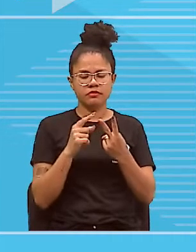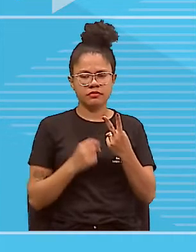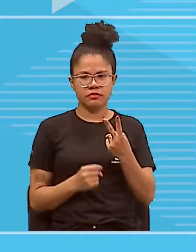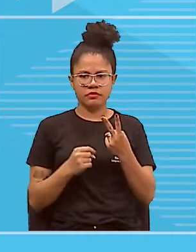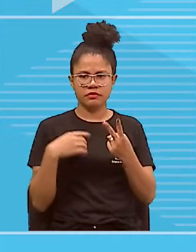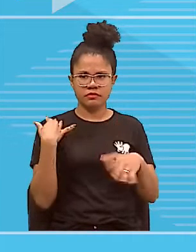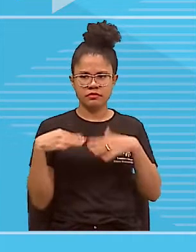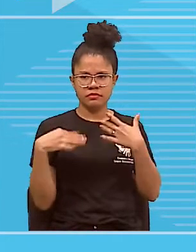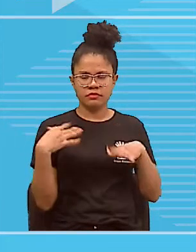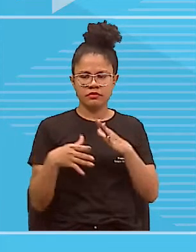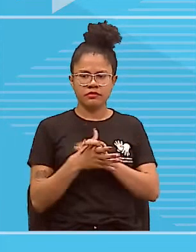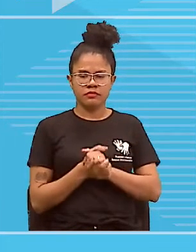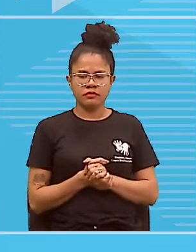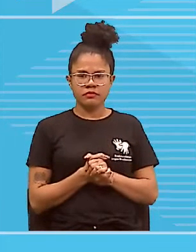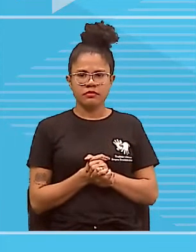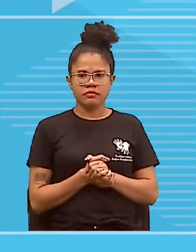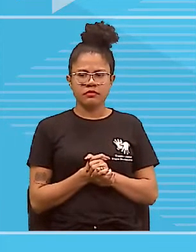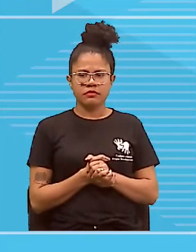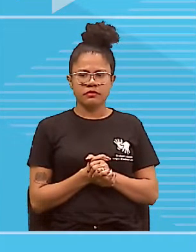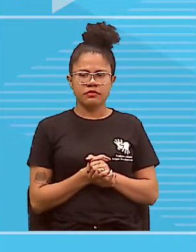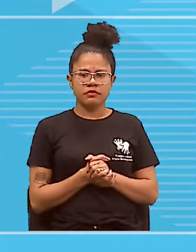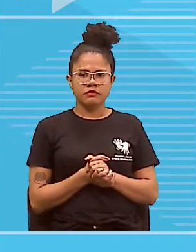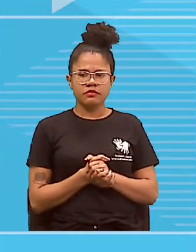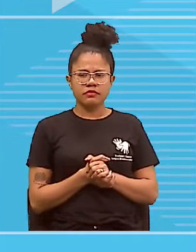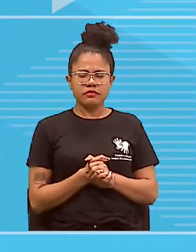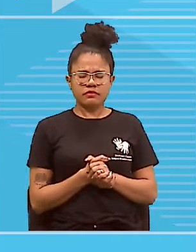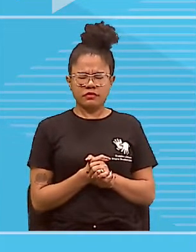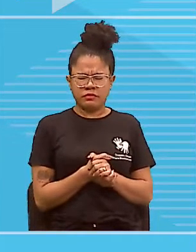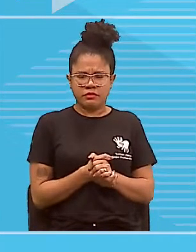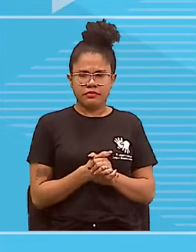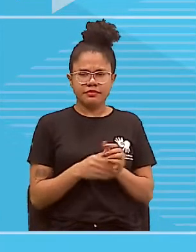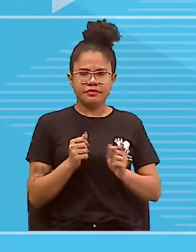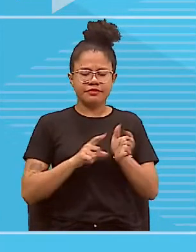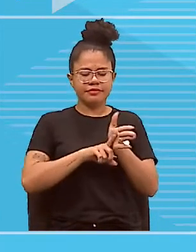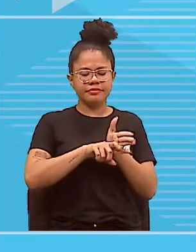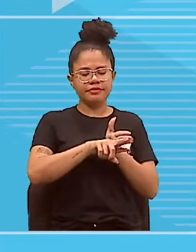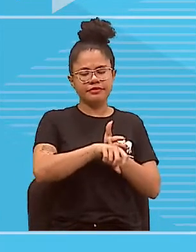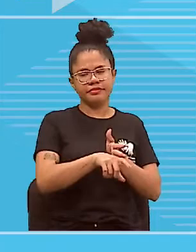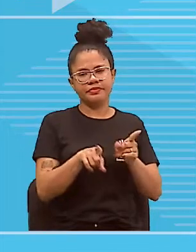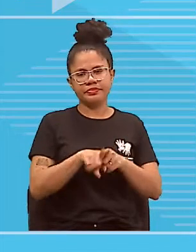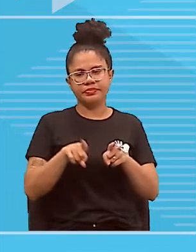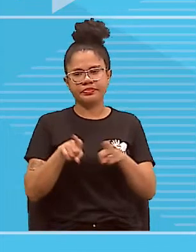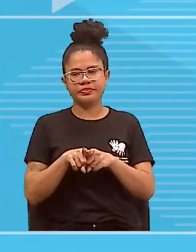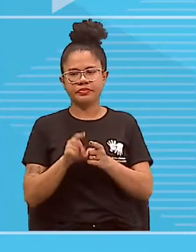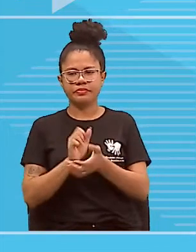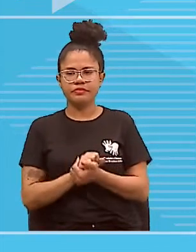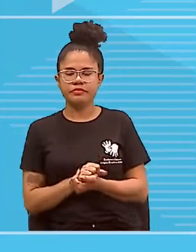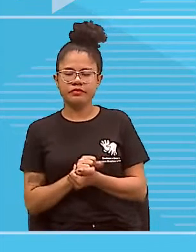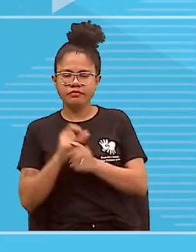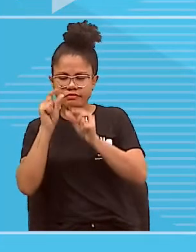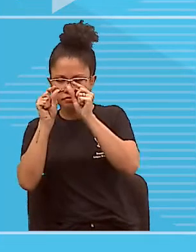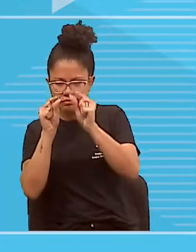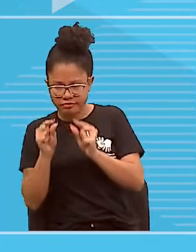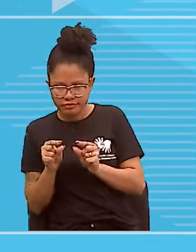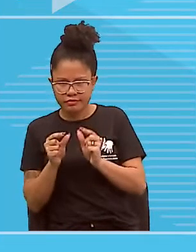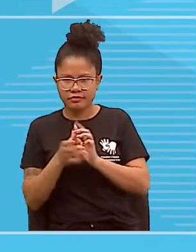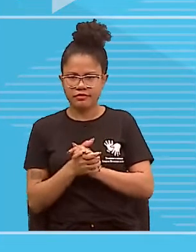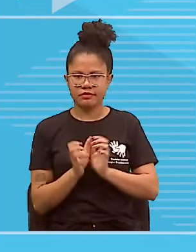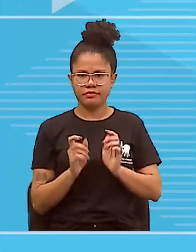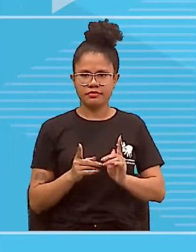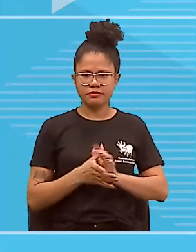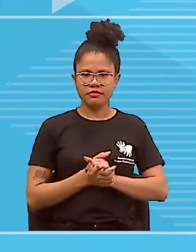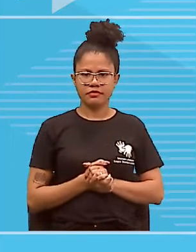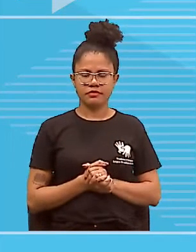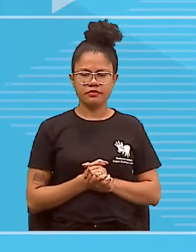ela pode ser tanto onda como também ser uma partícula beleza